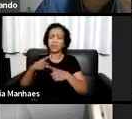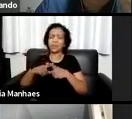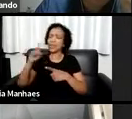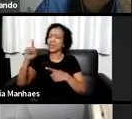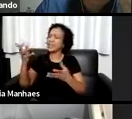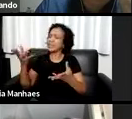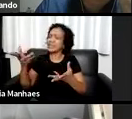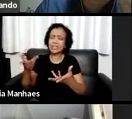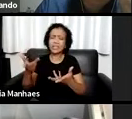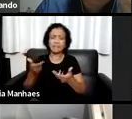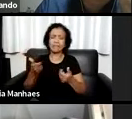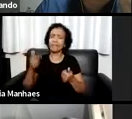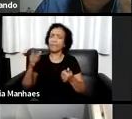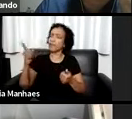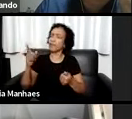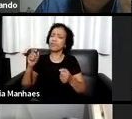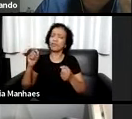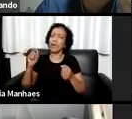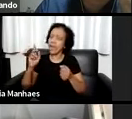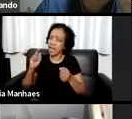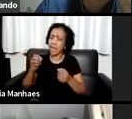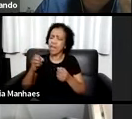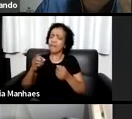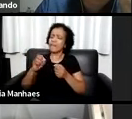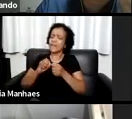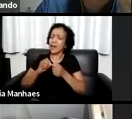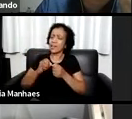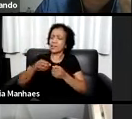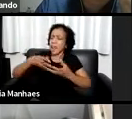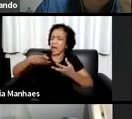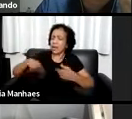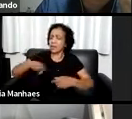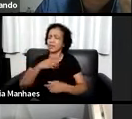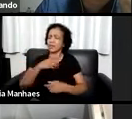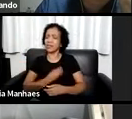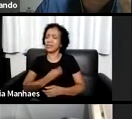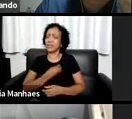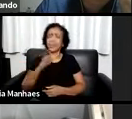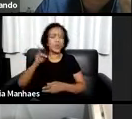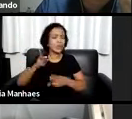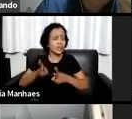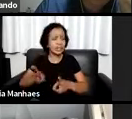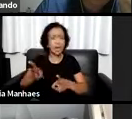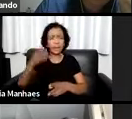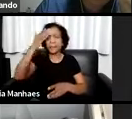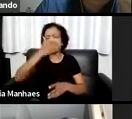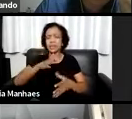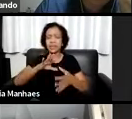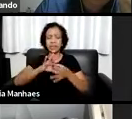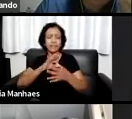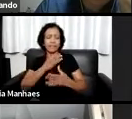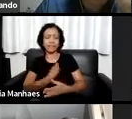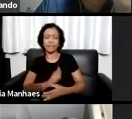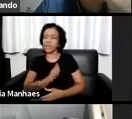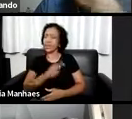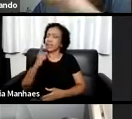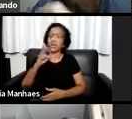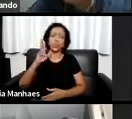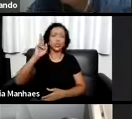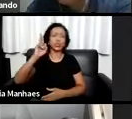cuidado. Nós te agradecemos, Senhor amado, porque, ó Deus, tu és sempre presente em nossas vidas. E, Senhor